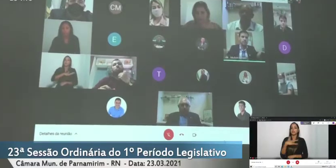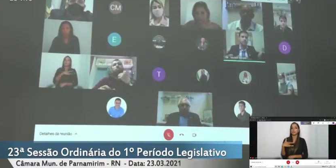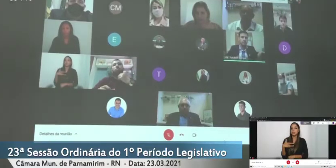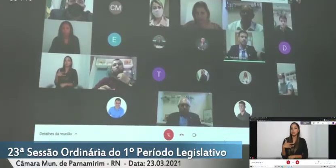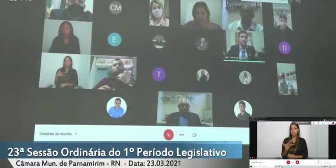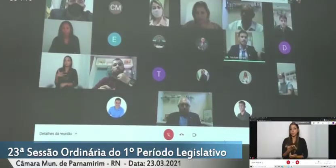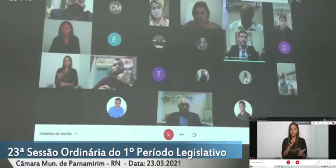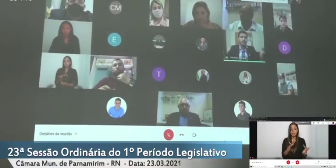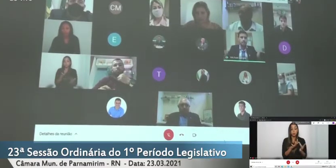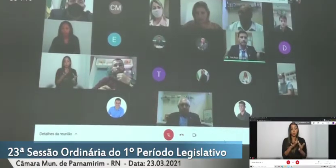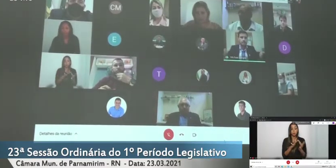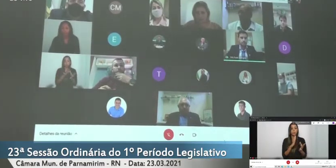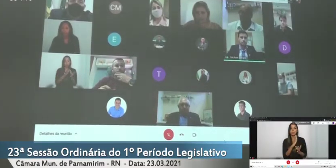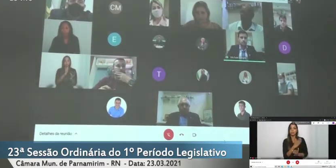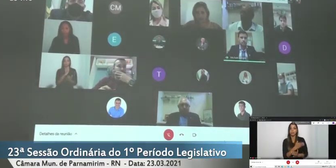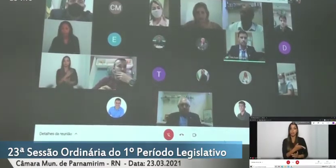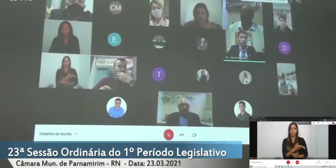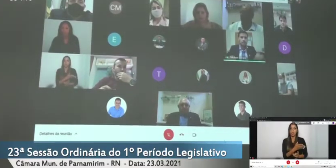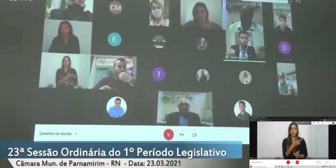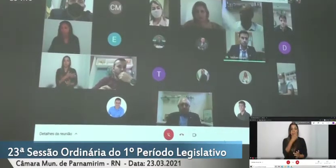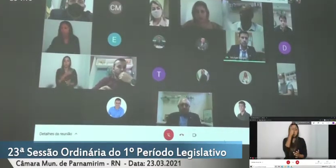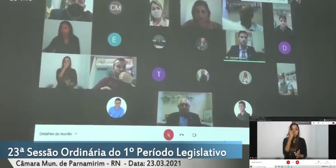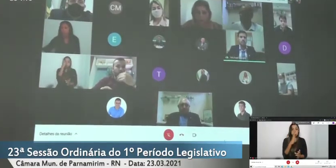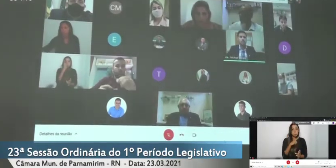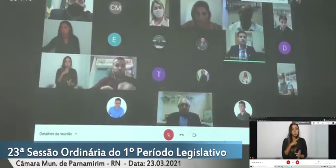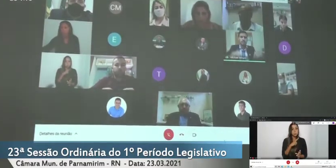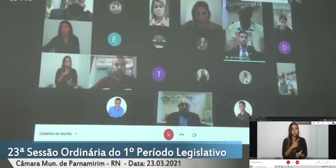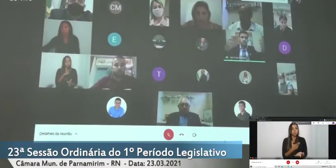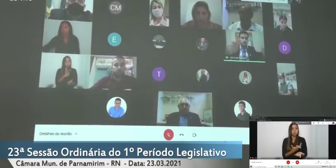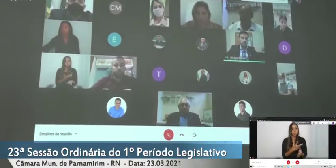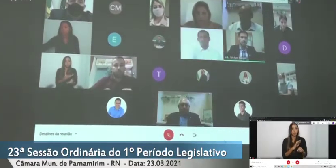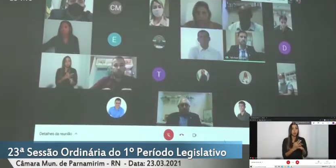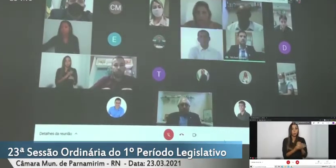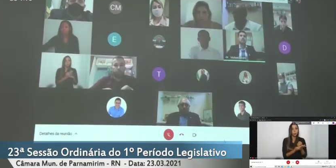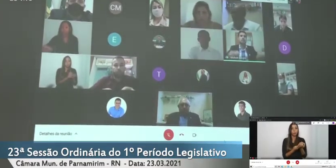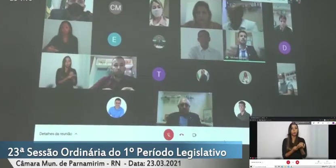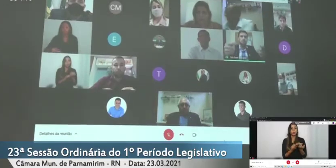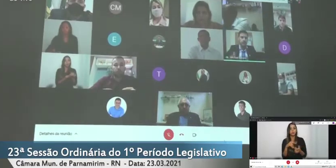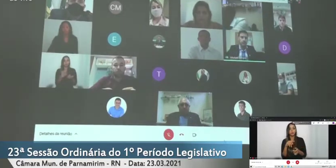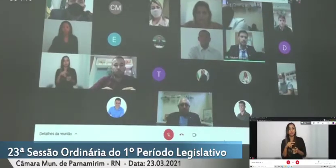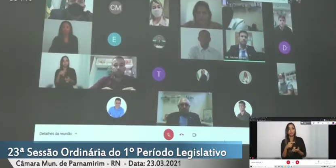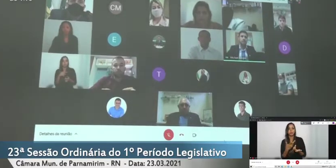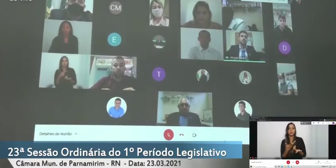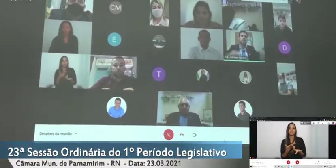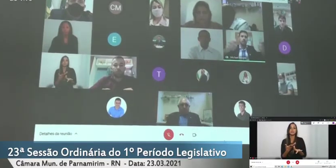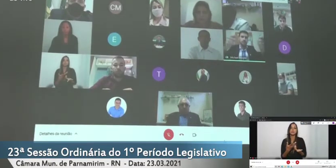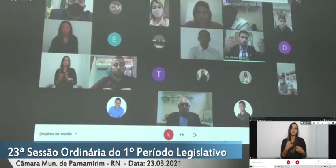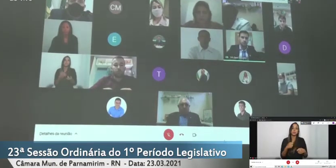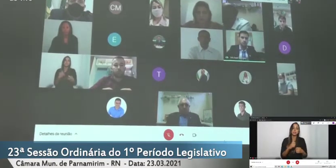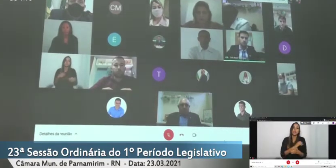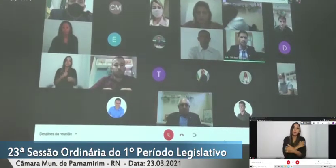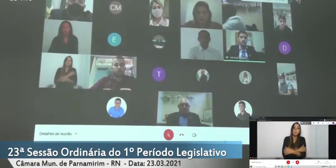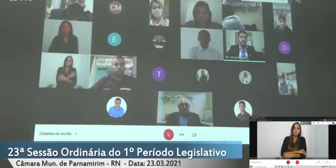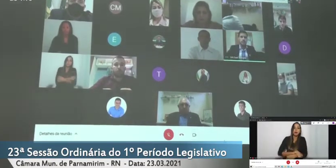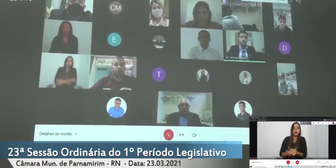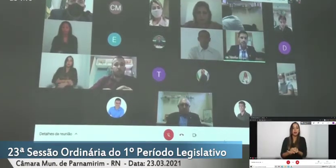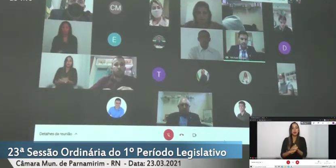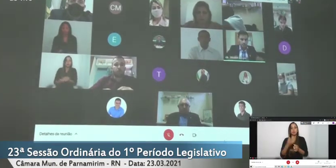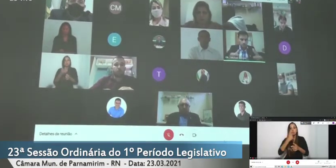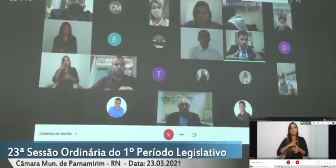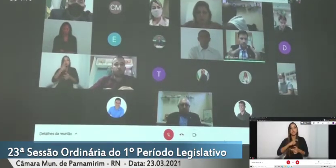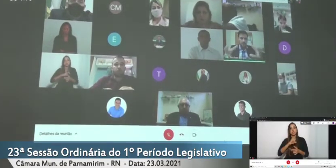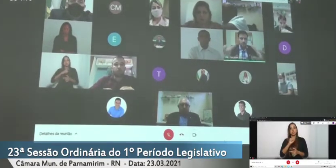eu falo contato direto, é porque são as pessoas que estão entubando, que estão desentubando, que estão dando banho, que estão colocando sonda. São